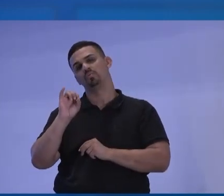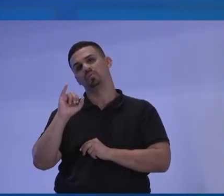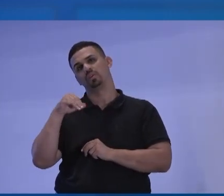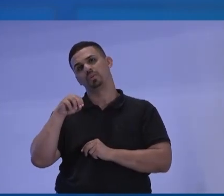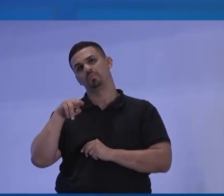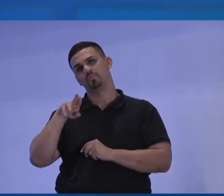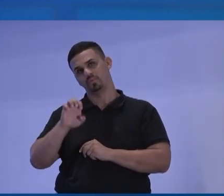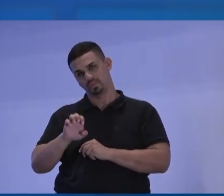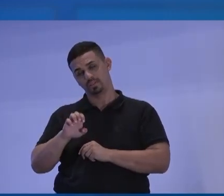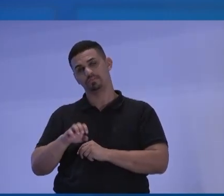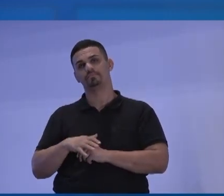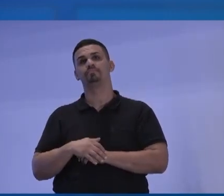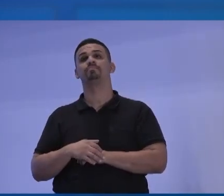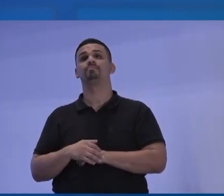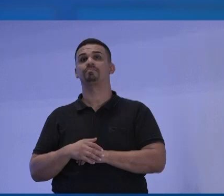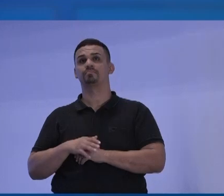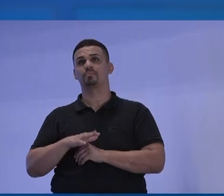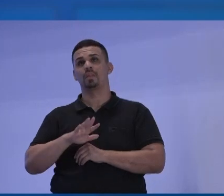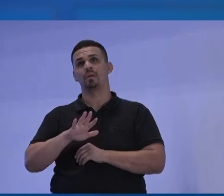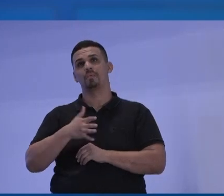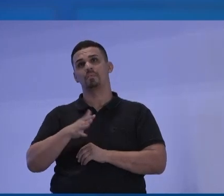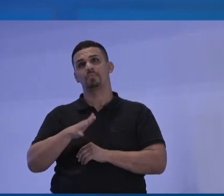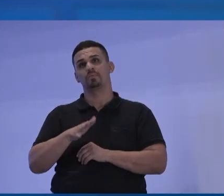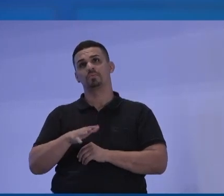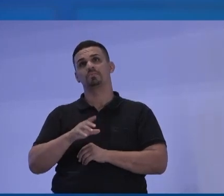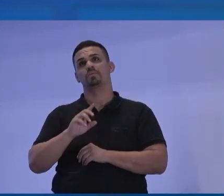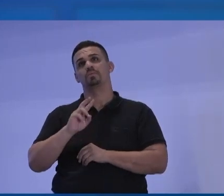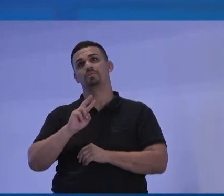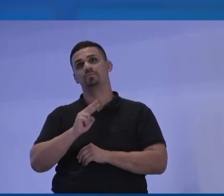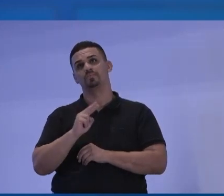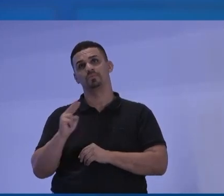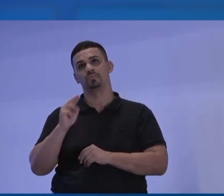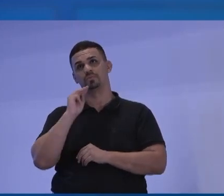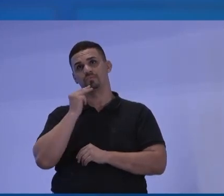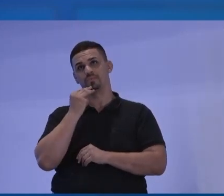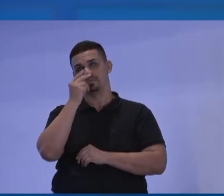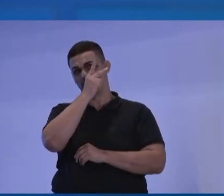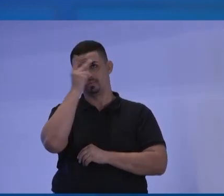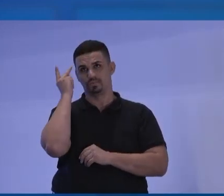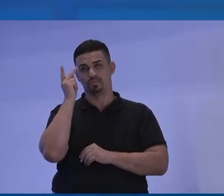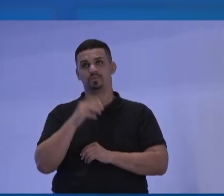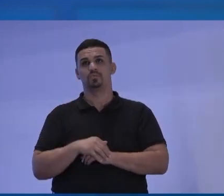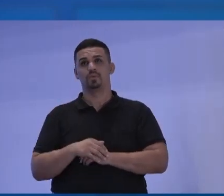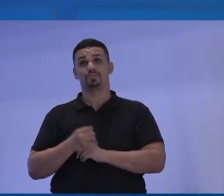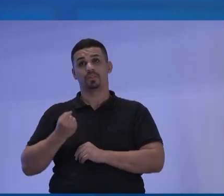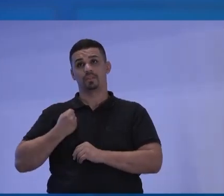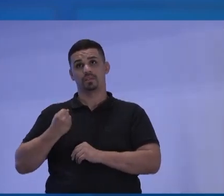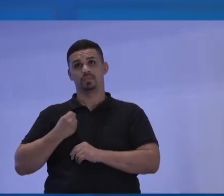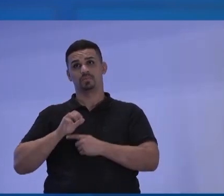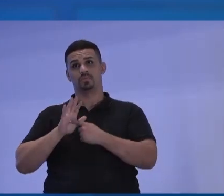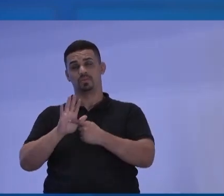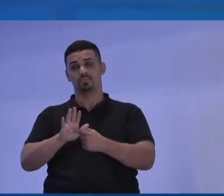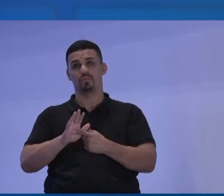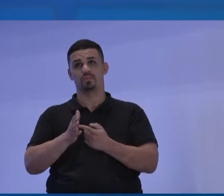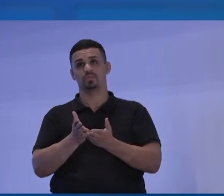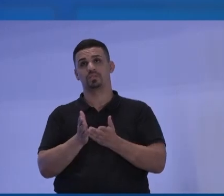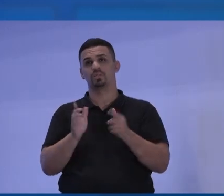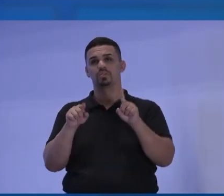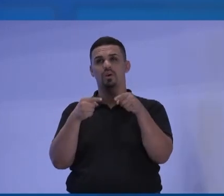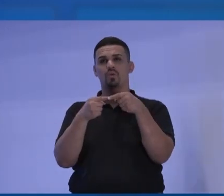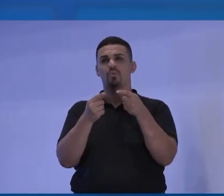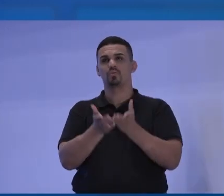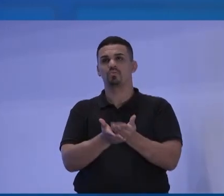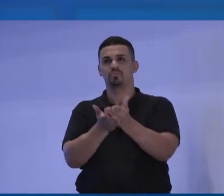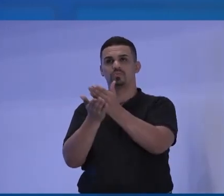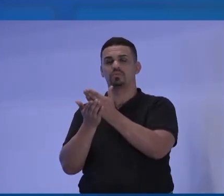pessoas acometidas. E que esse número, segundo dados que estão sendo coletados das últimas